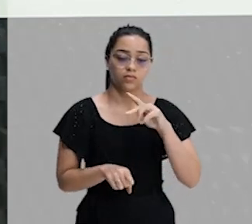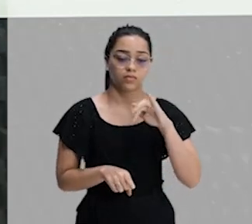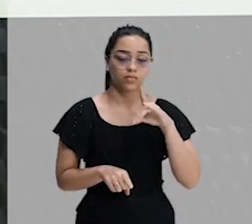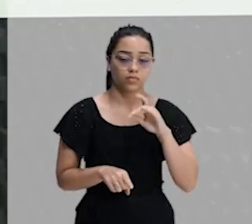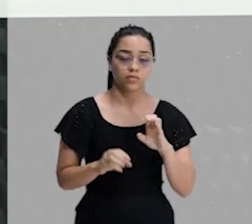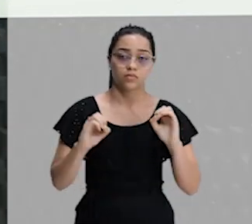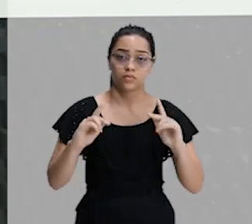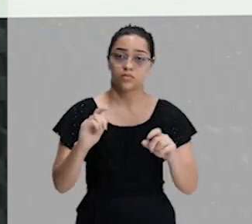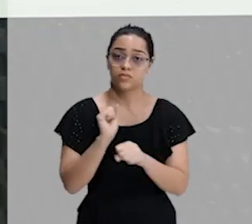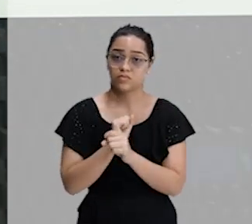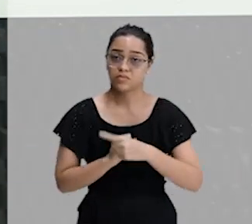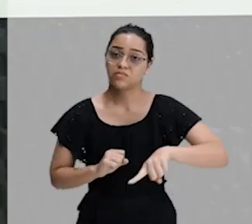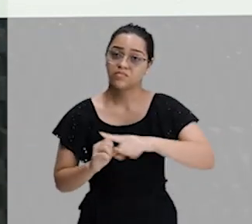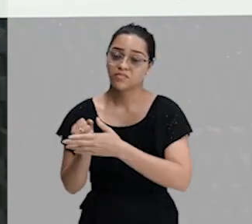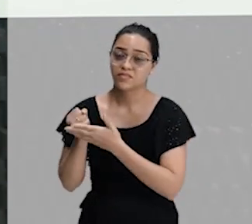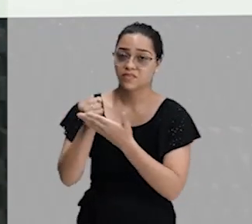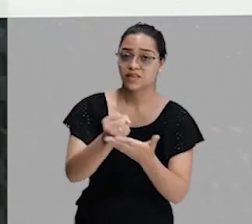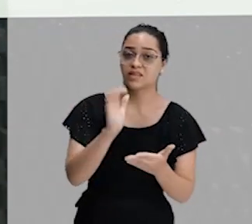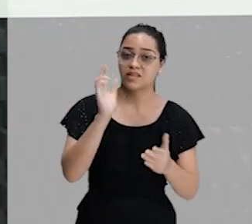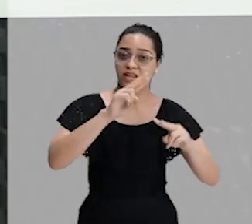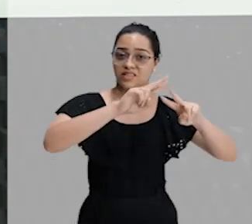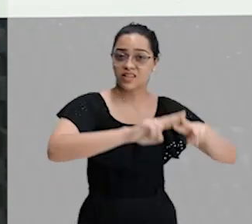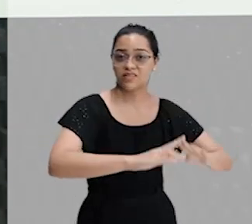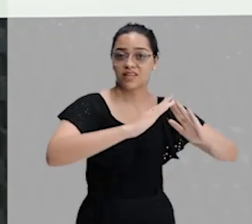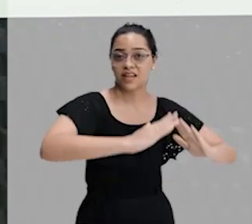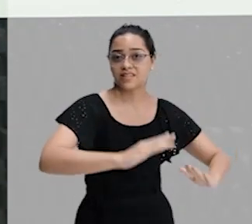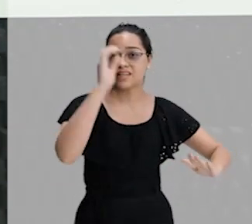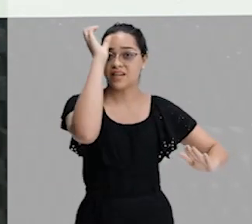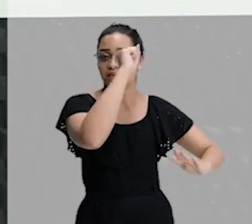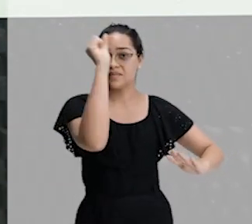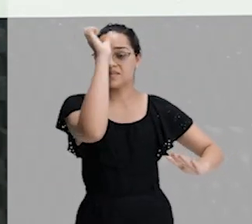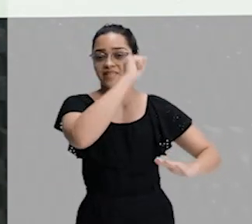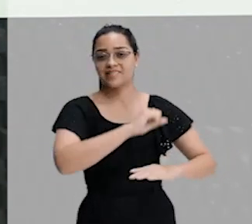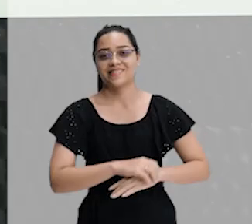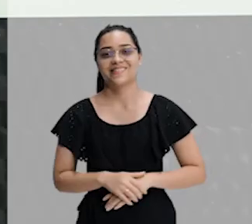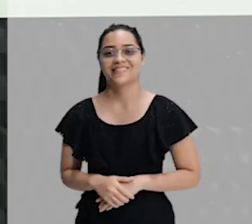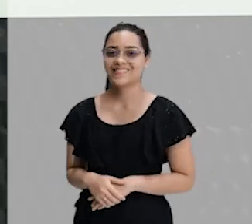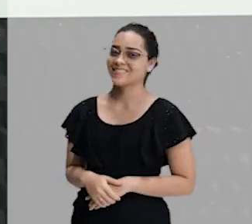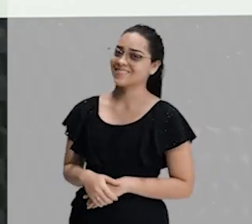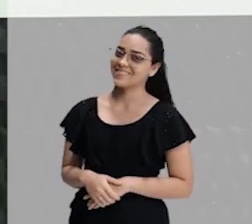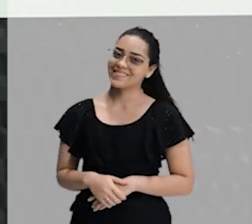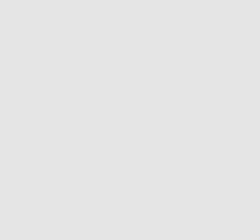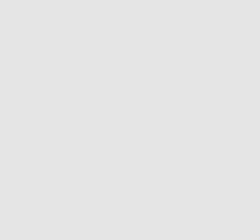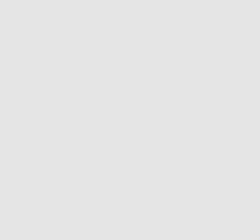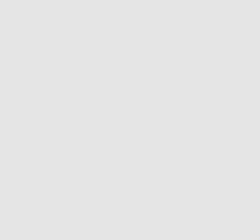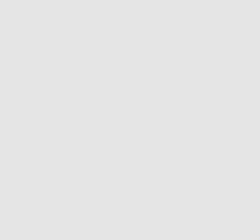ok? Então, espero que tenha ajudado. Já sabe, né? Hashtag fica em casa, aprendendo.